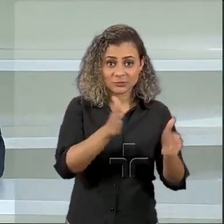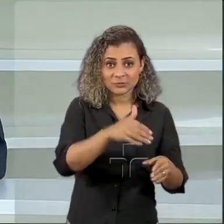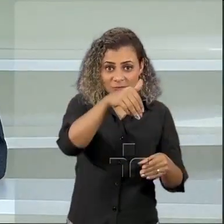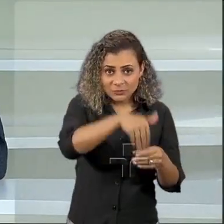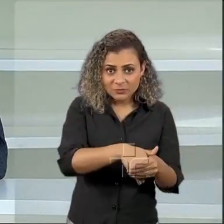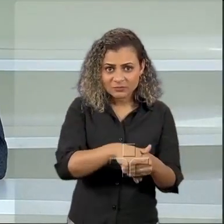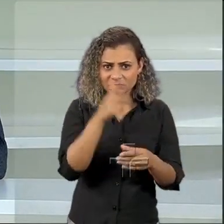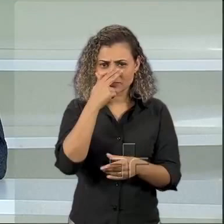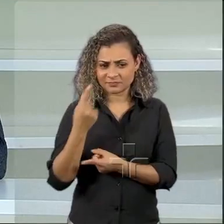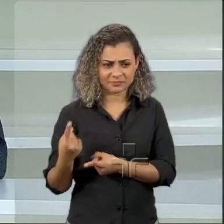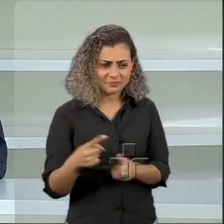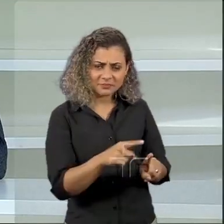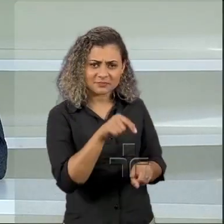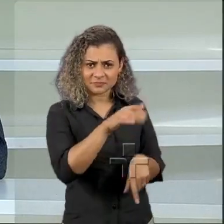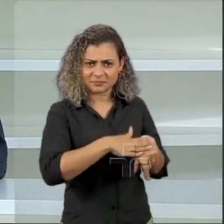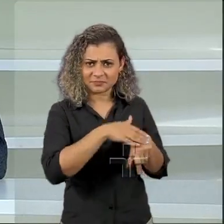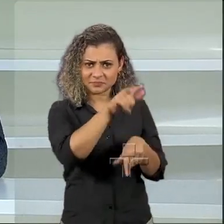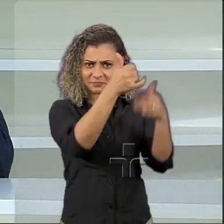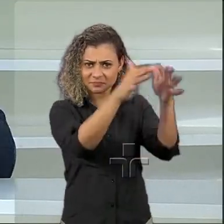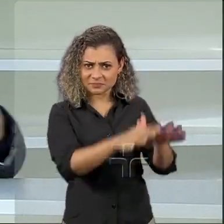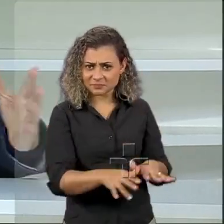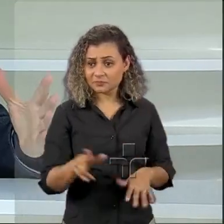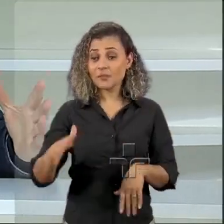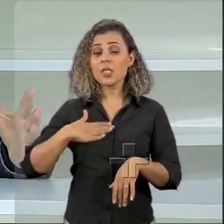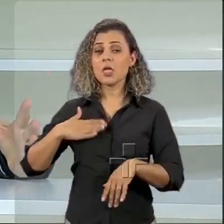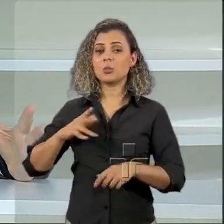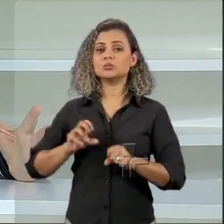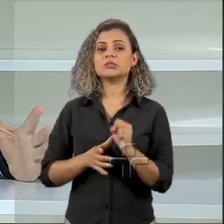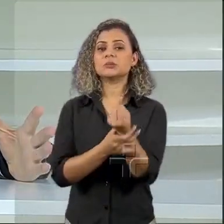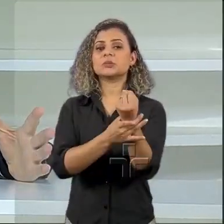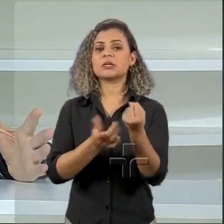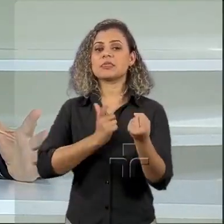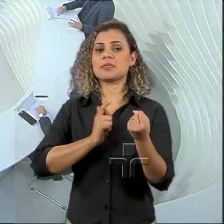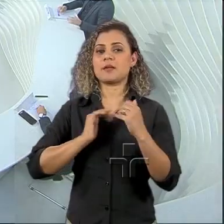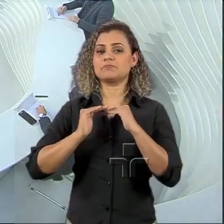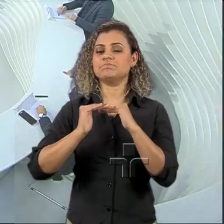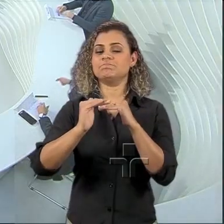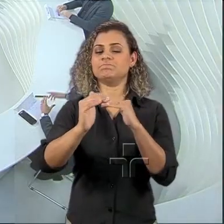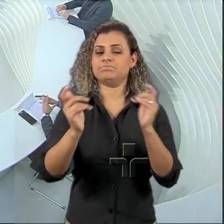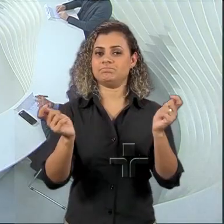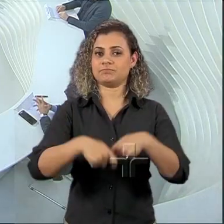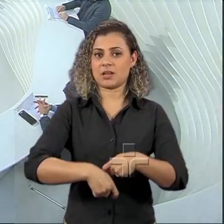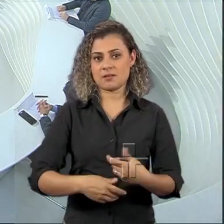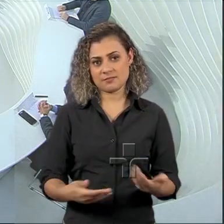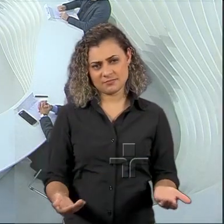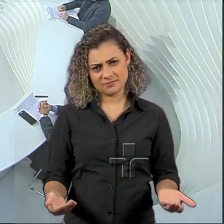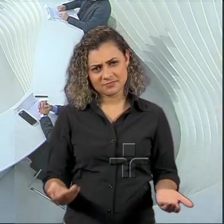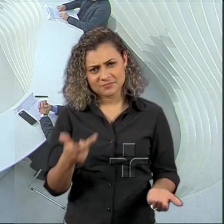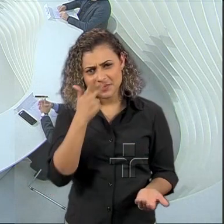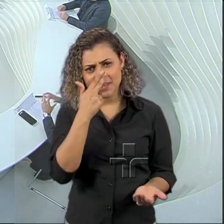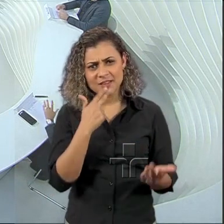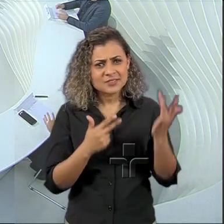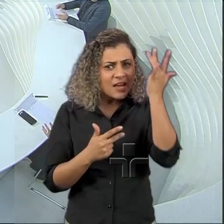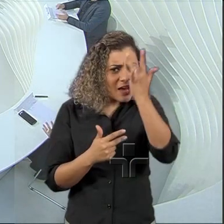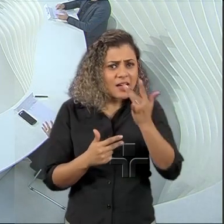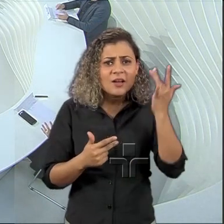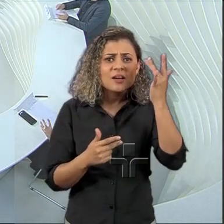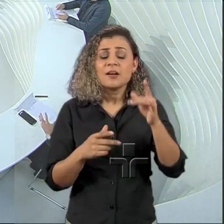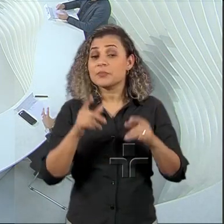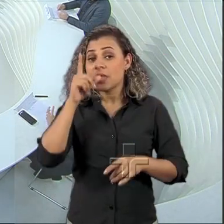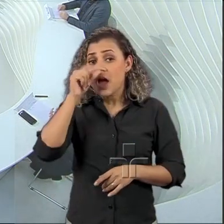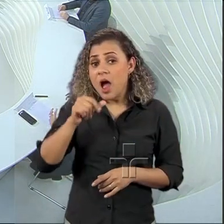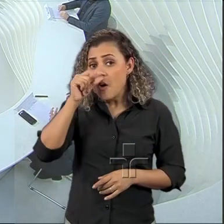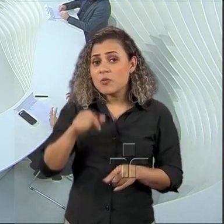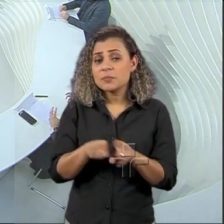que ele vai ser a governabilidade. estabilidade, a tranquilidade e a ponderação. Isso foi utilizado contra o Alckmin, porque o Alckmin, Exato. a